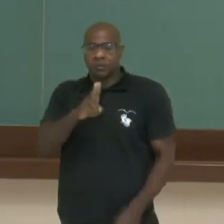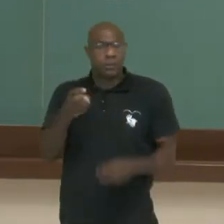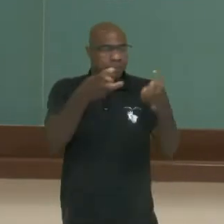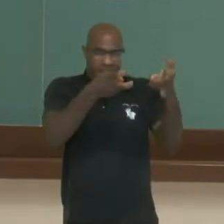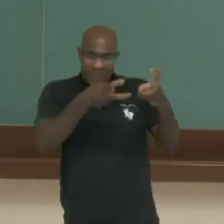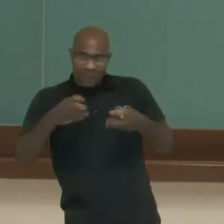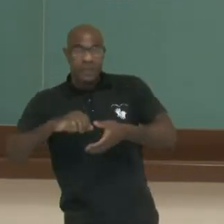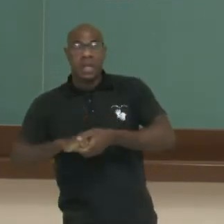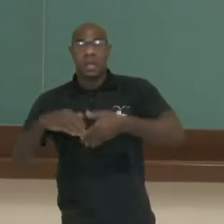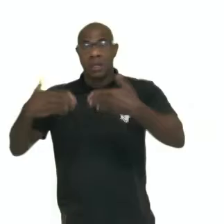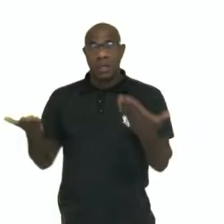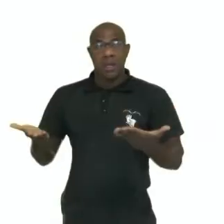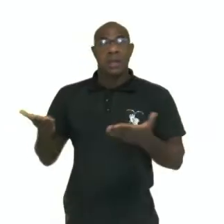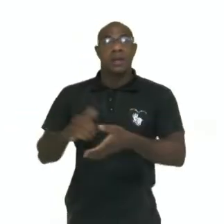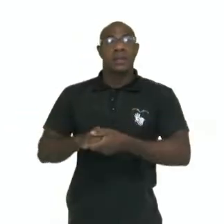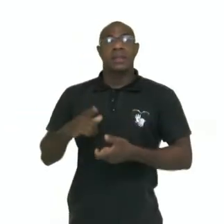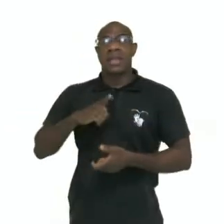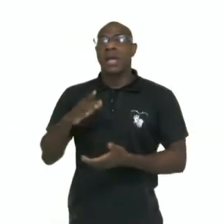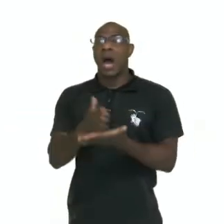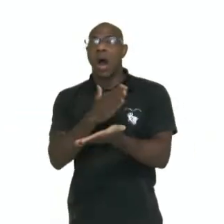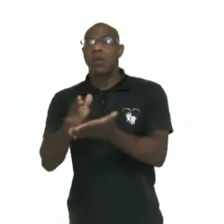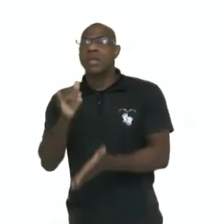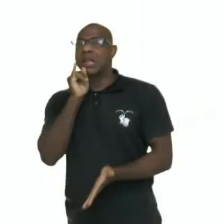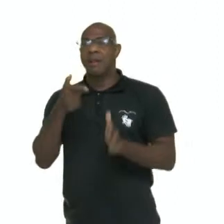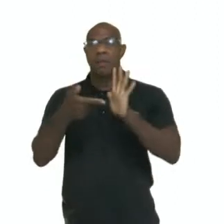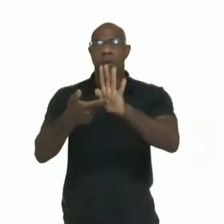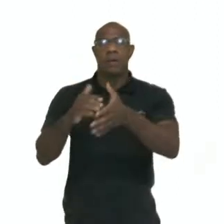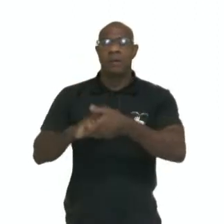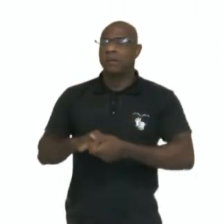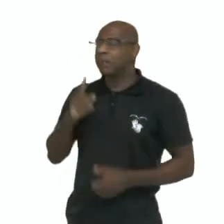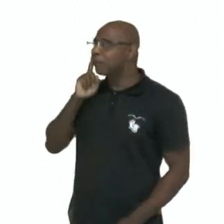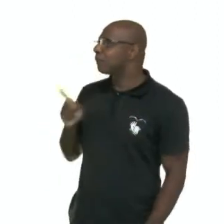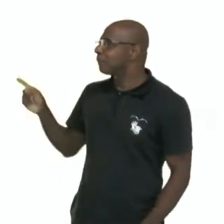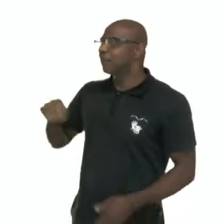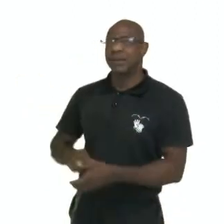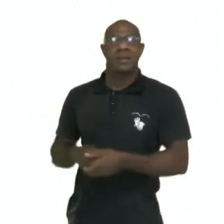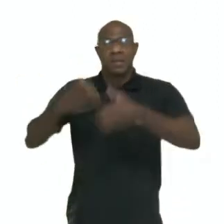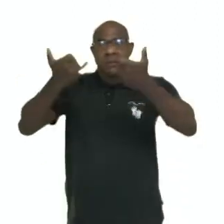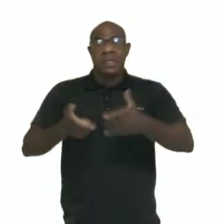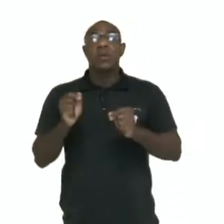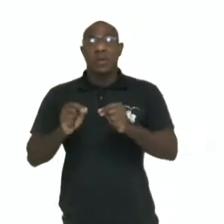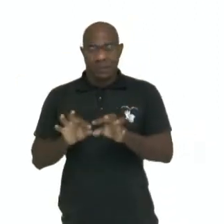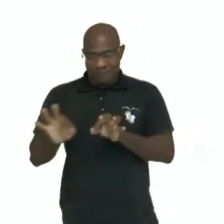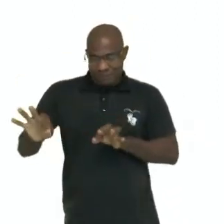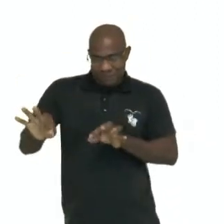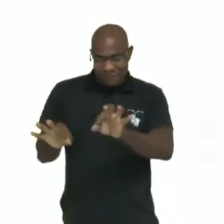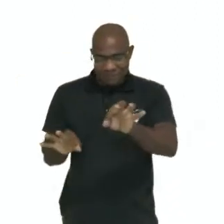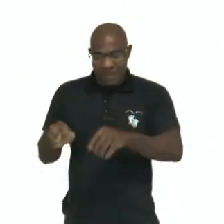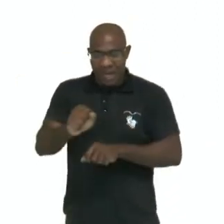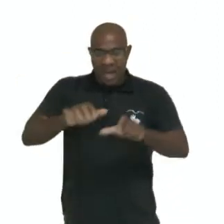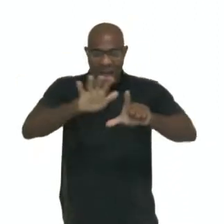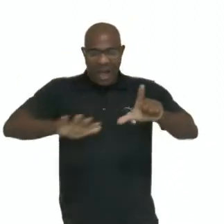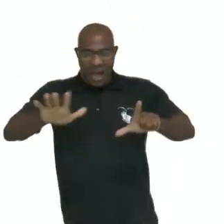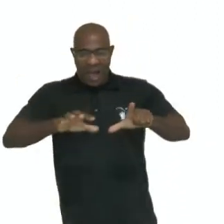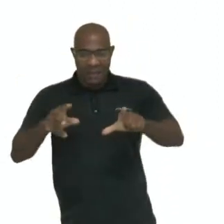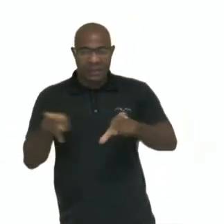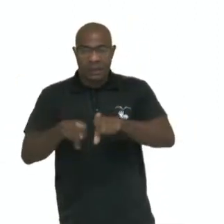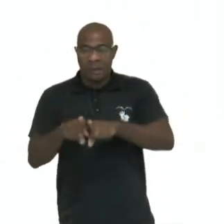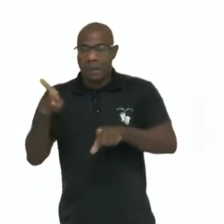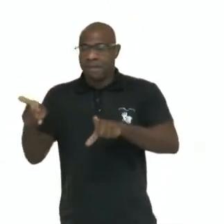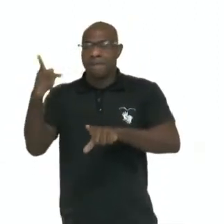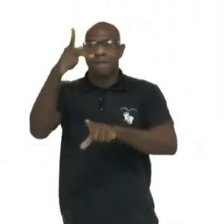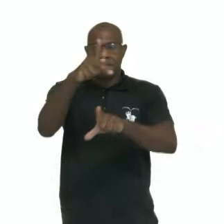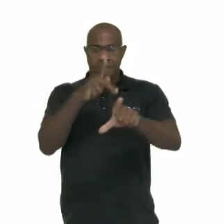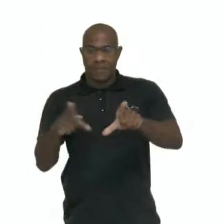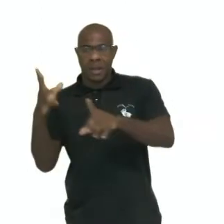bom? E aqui a gente tem alguns exemplos. Um deles é quando a gente calcular a área de um espaço e o perímetro também,